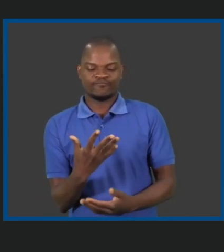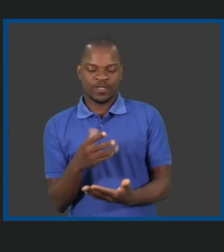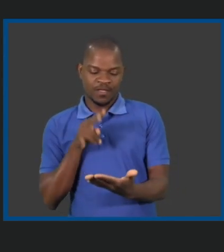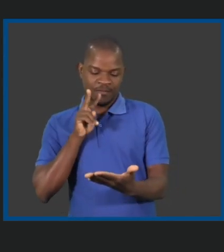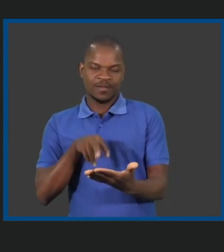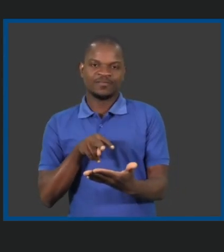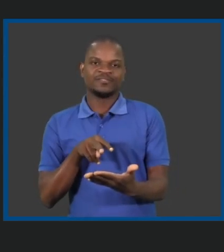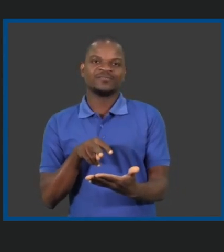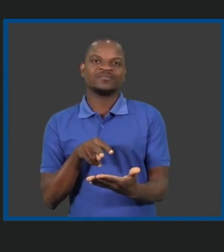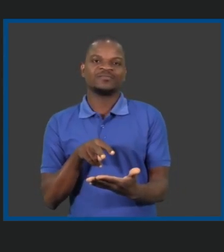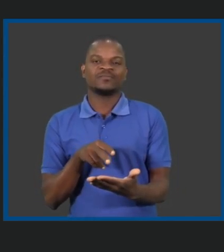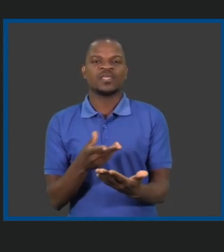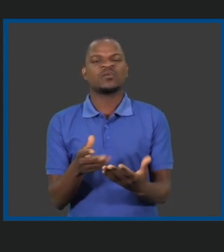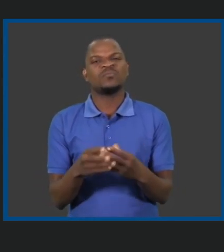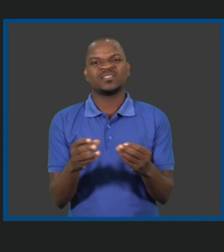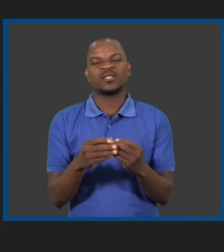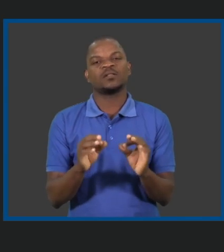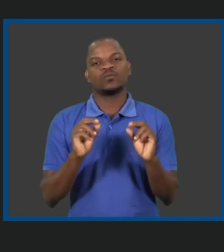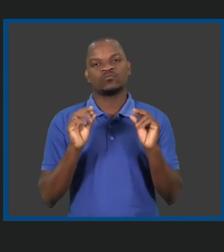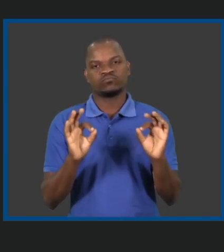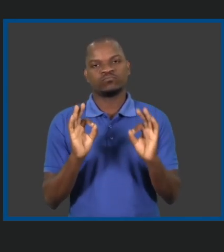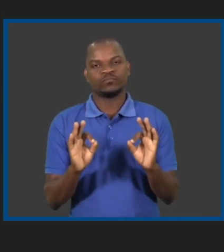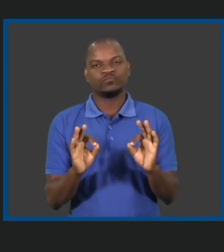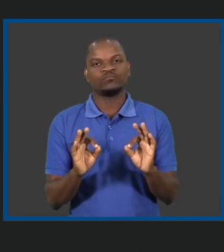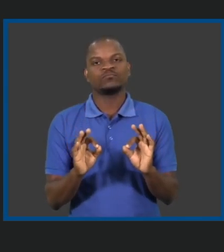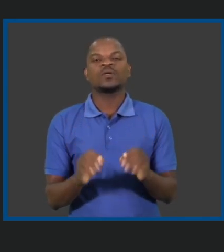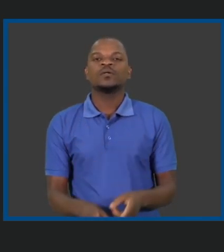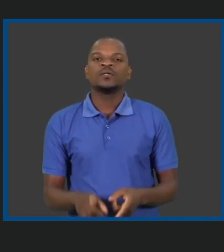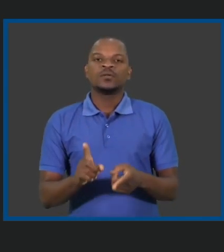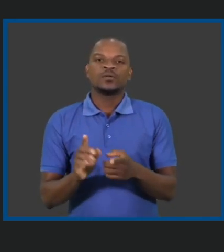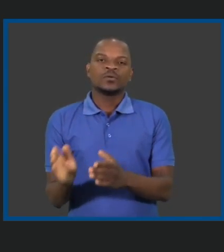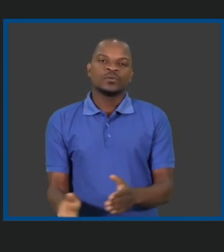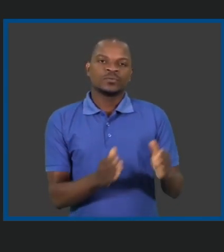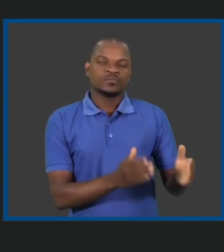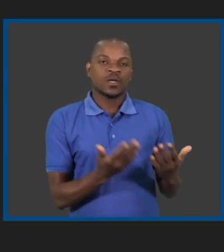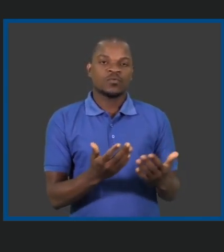neles mesmo para terminar tem algo para acrescentar